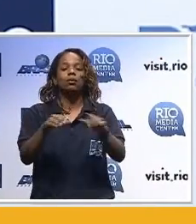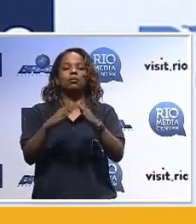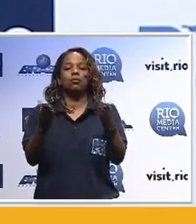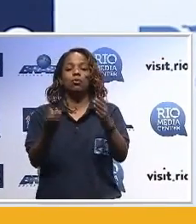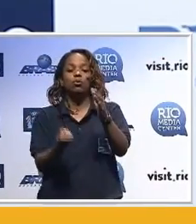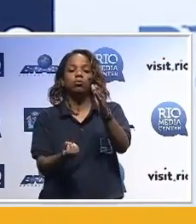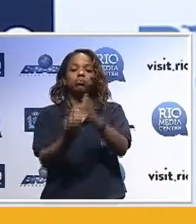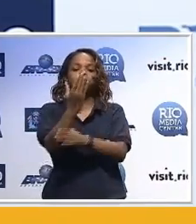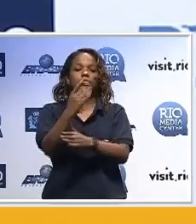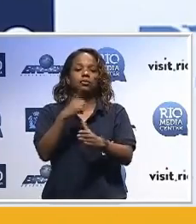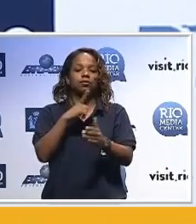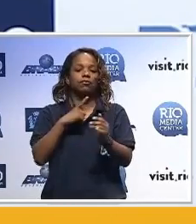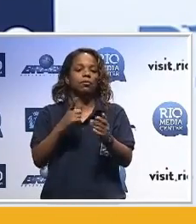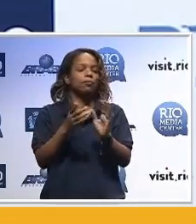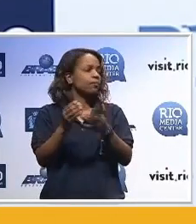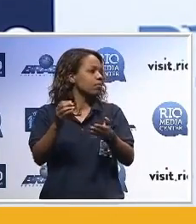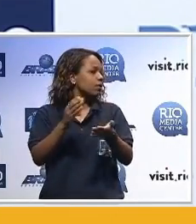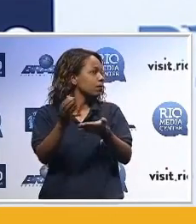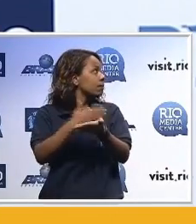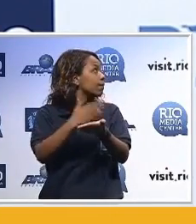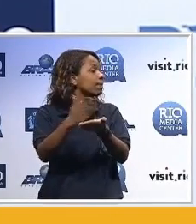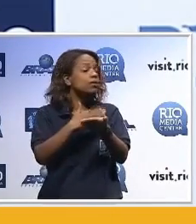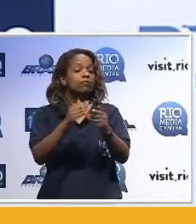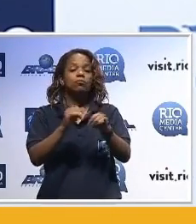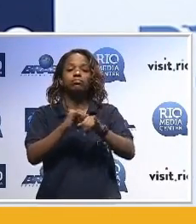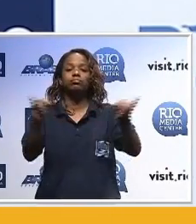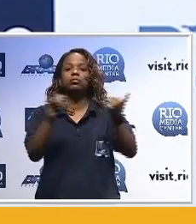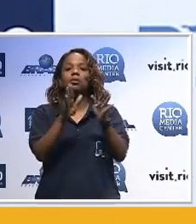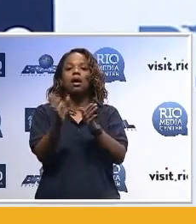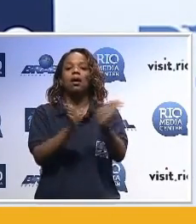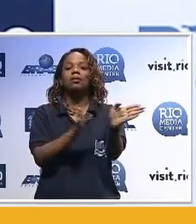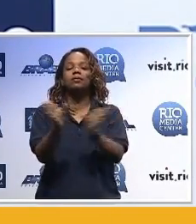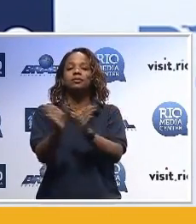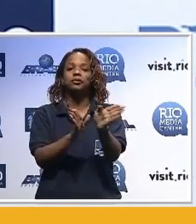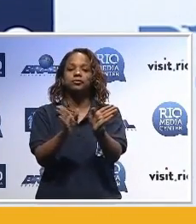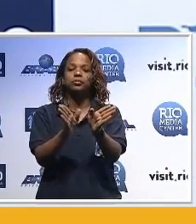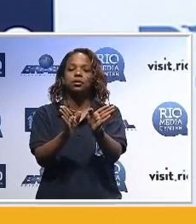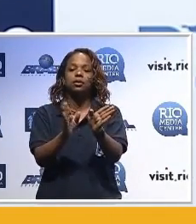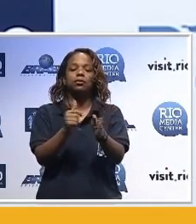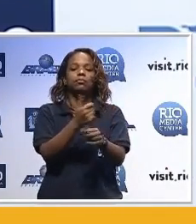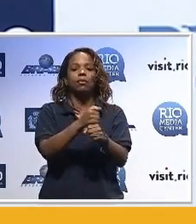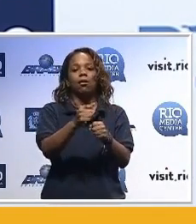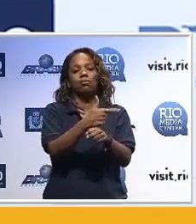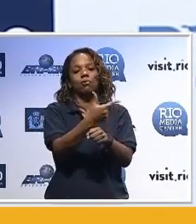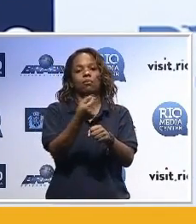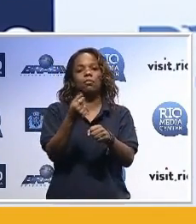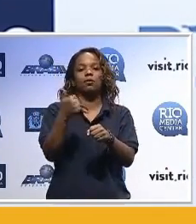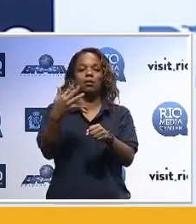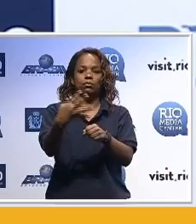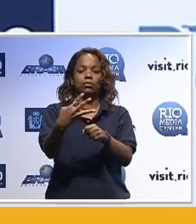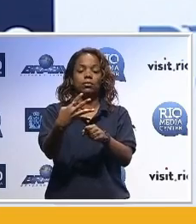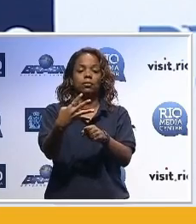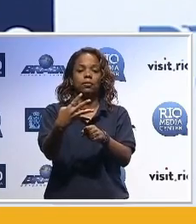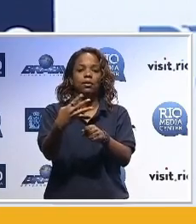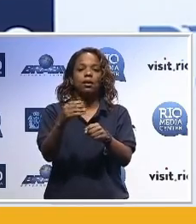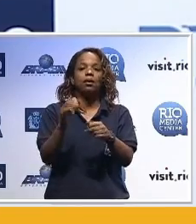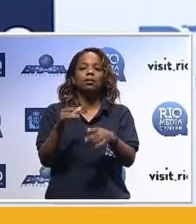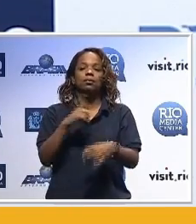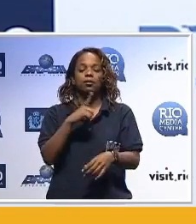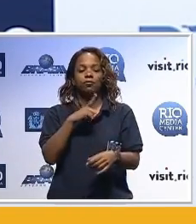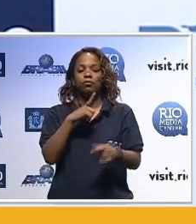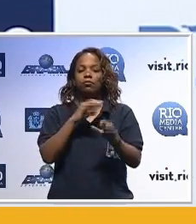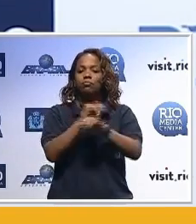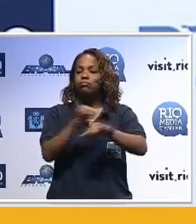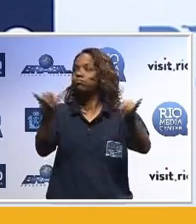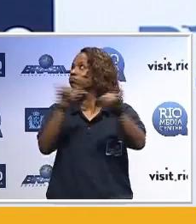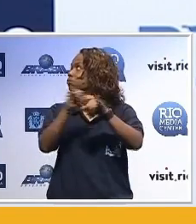surgiu então este guia, o Guia Turismo Acessível, que foi lançado em 2014. Esse guia, ele é um